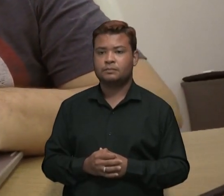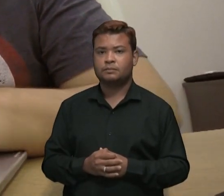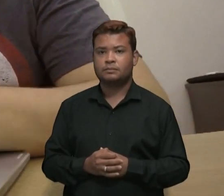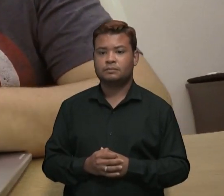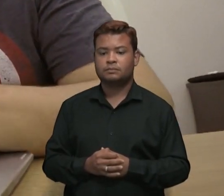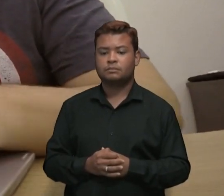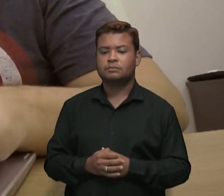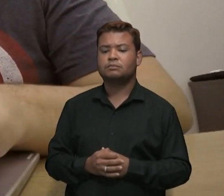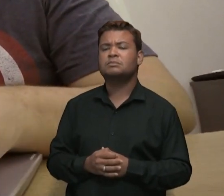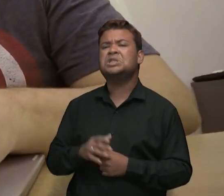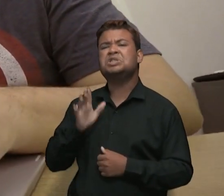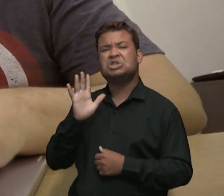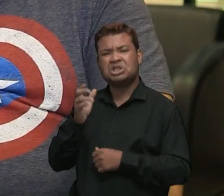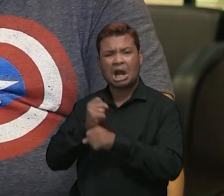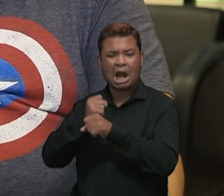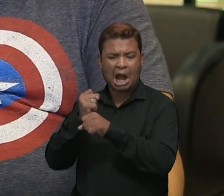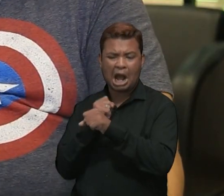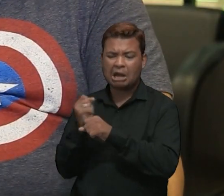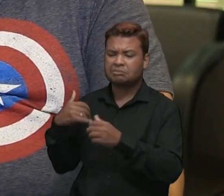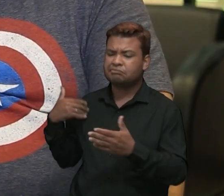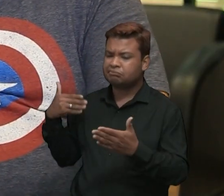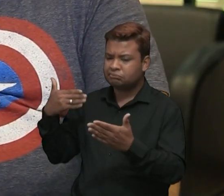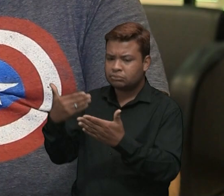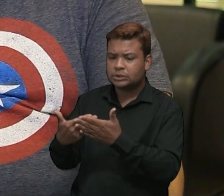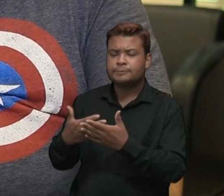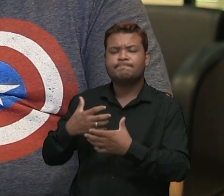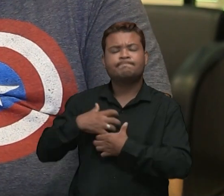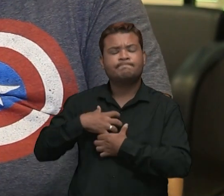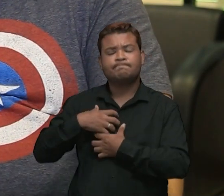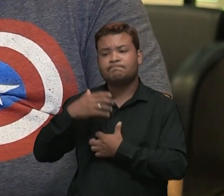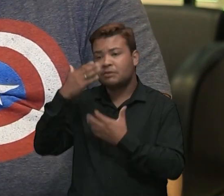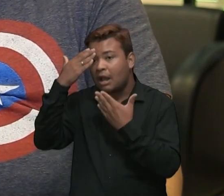Já faz alguns bons anos e é um agradecimento que eu tenho à